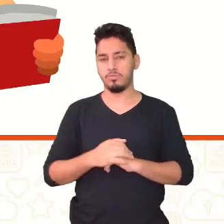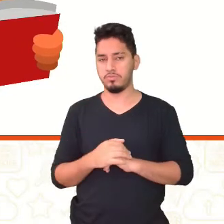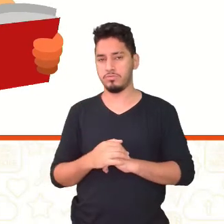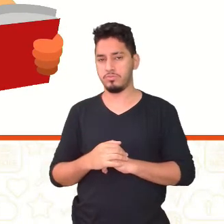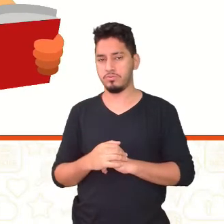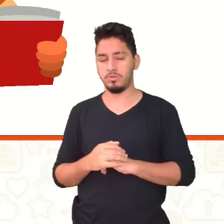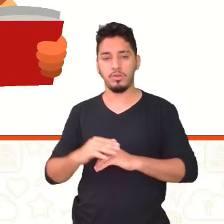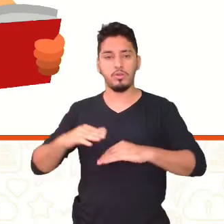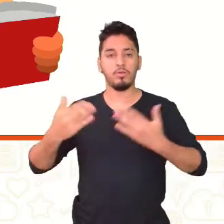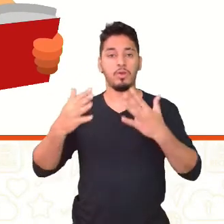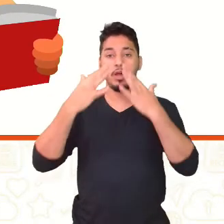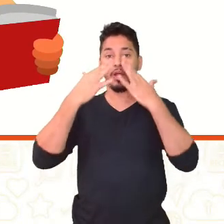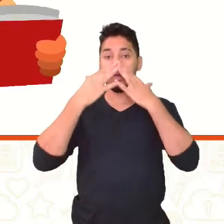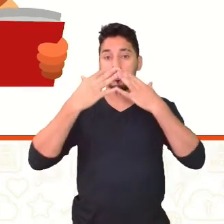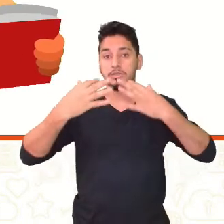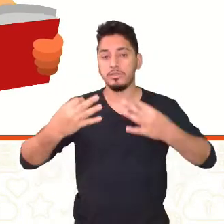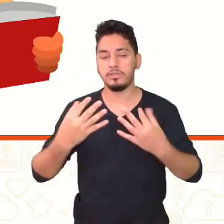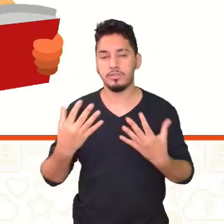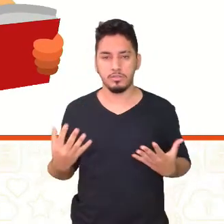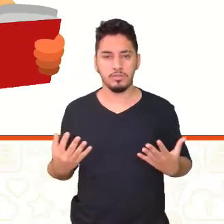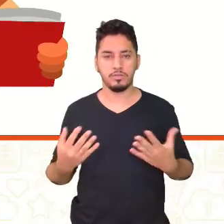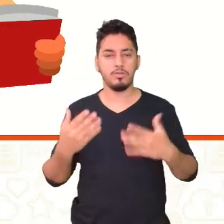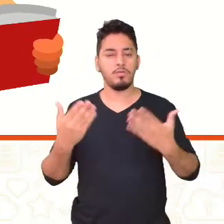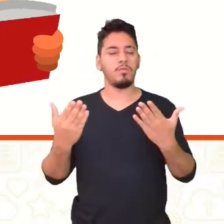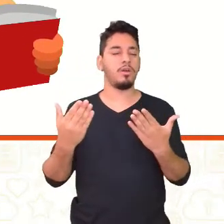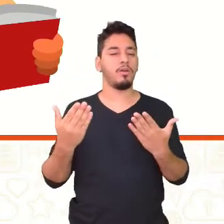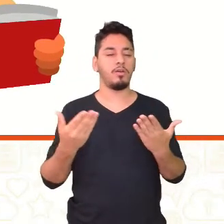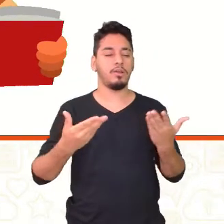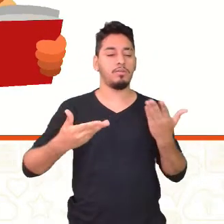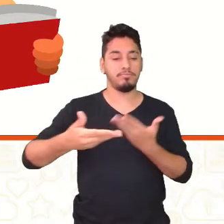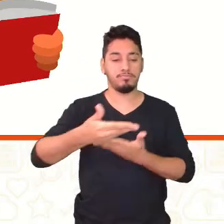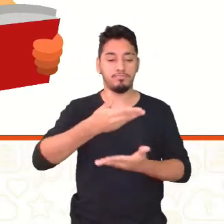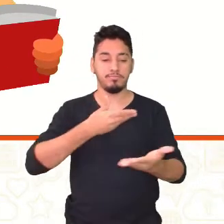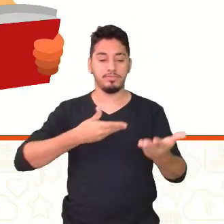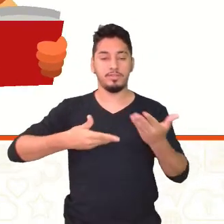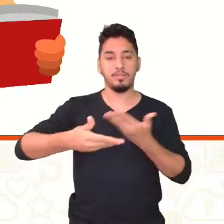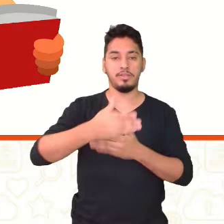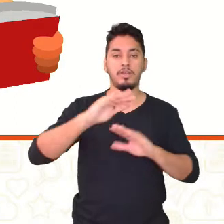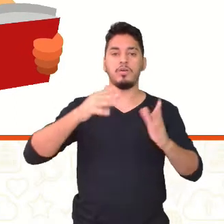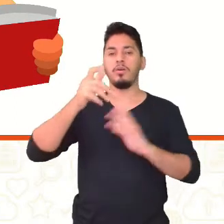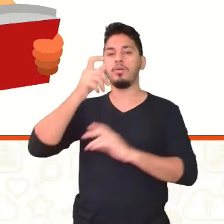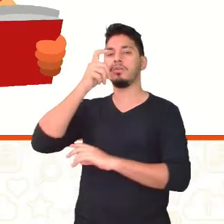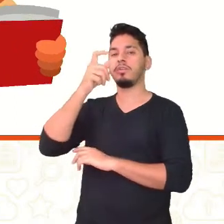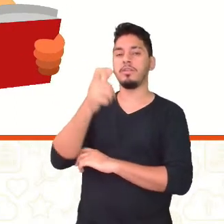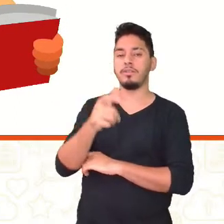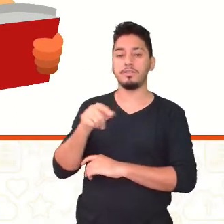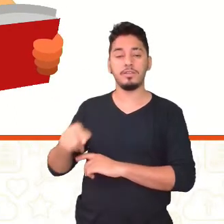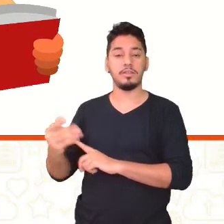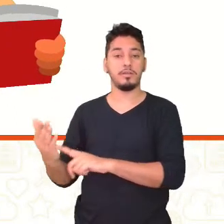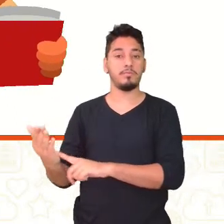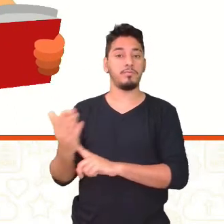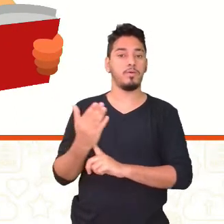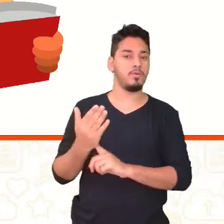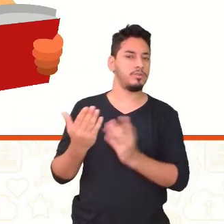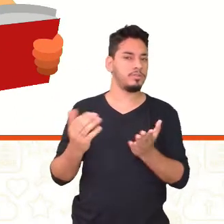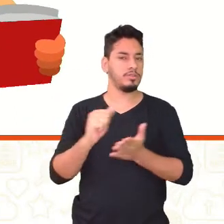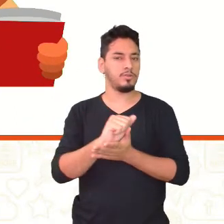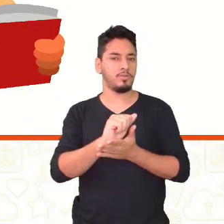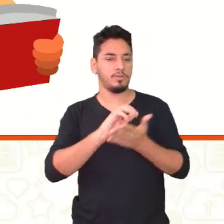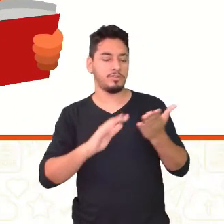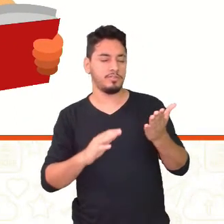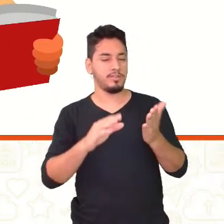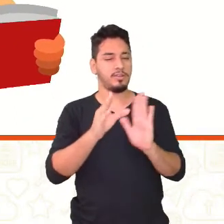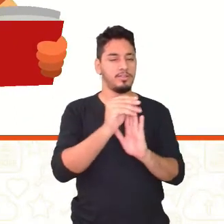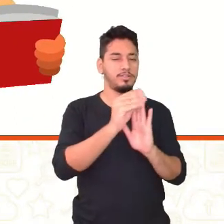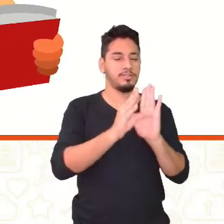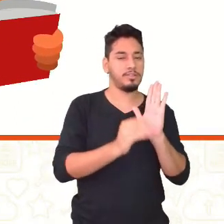é a atenção? Qual é a interação? Qual é o interesse que ele evidencia em uma determinada temática,